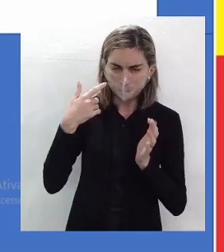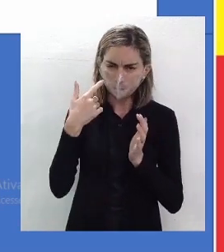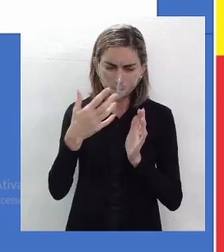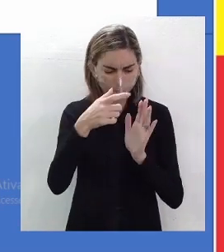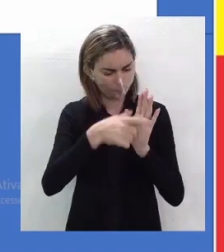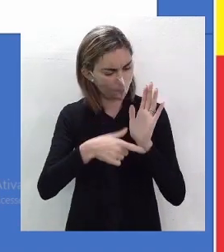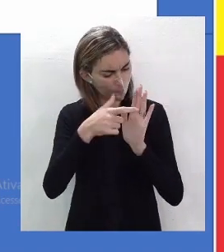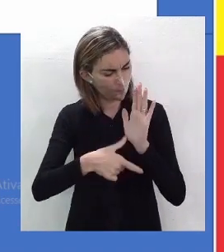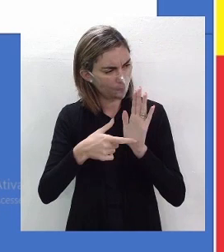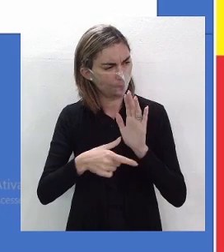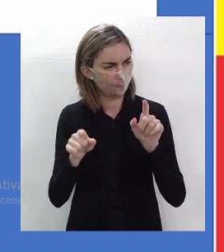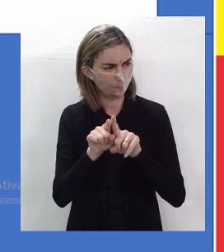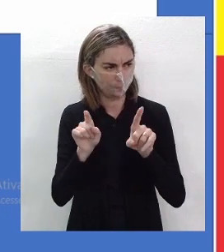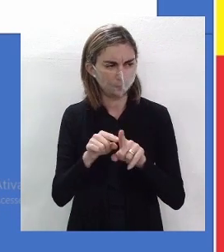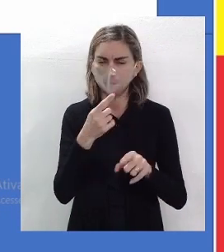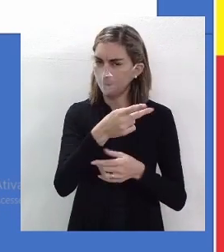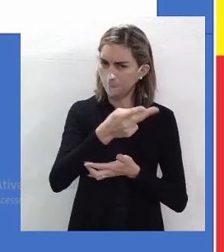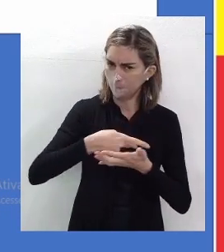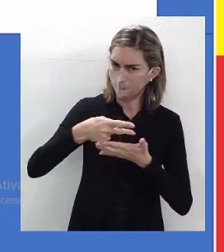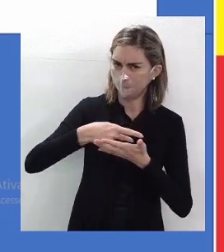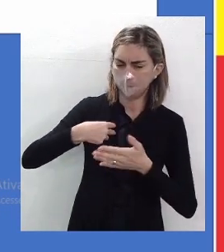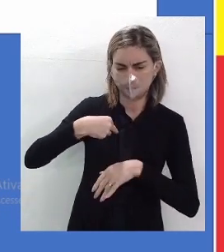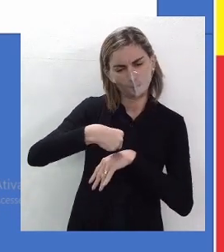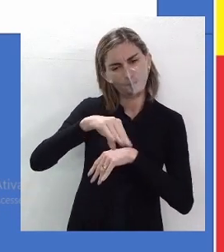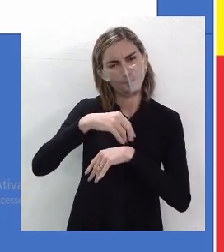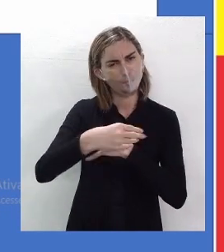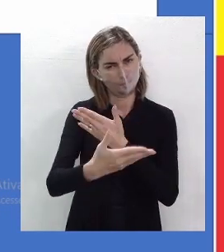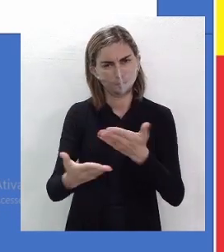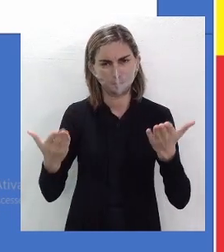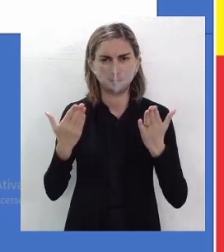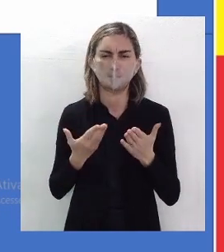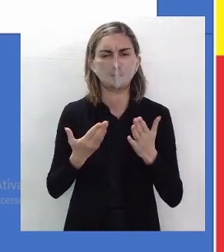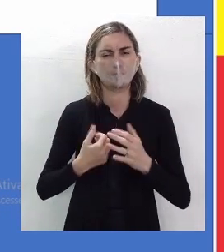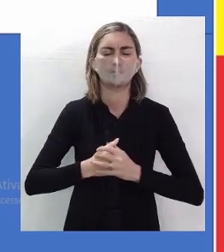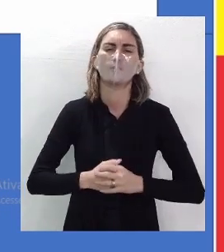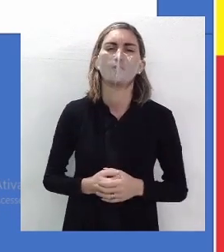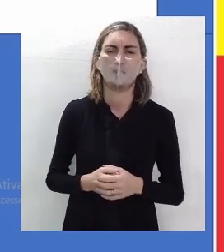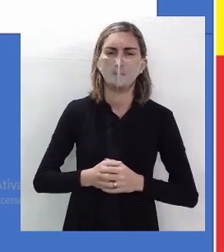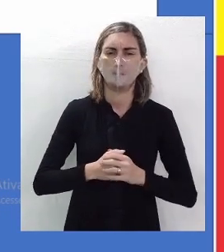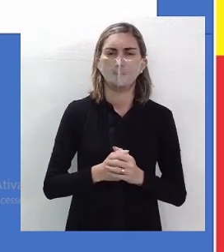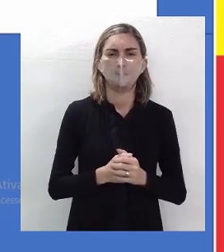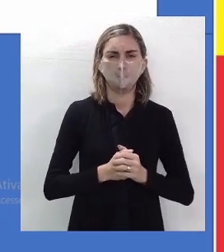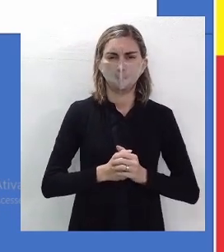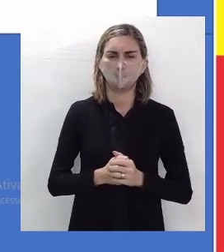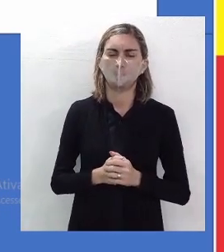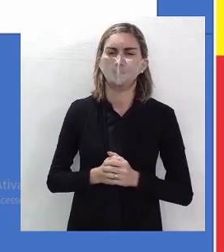capa e também em um poema que eu peguei para colocar bem ao lado aí para vocês verem.